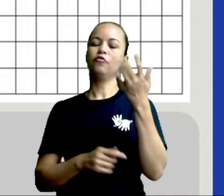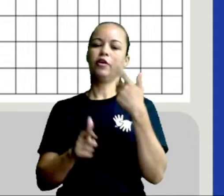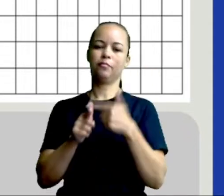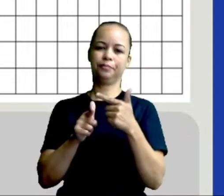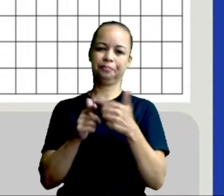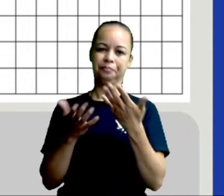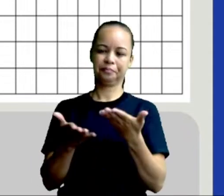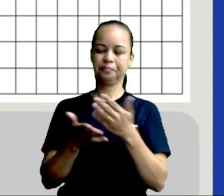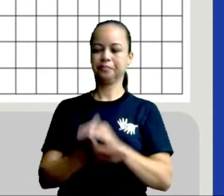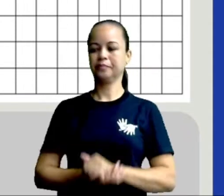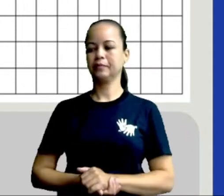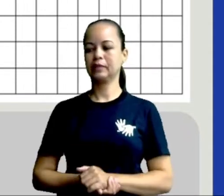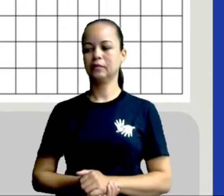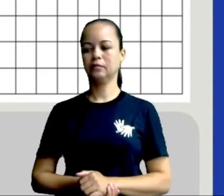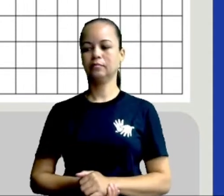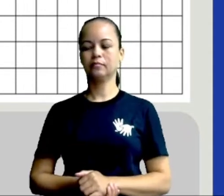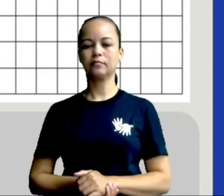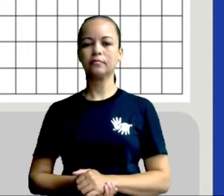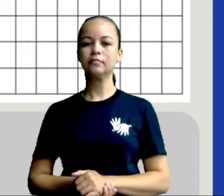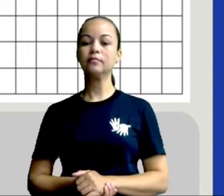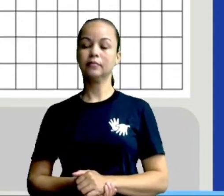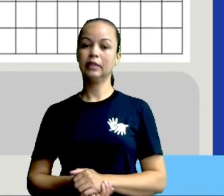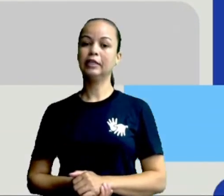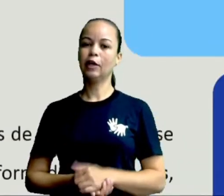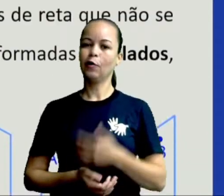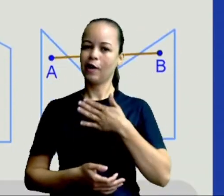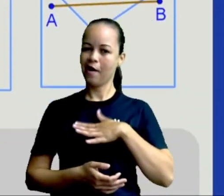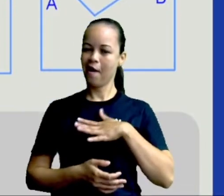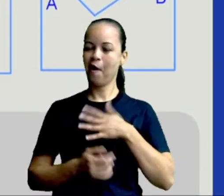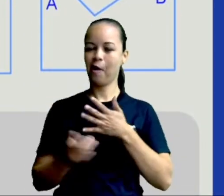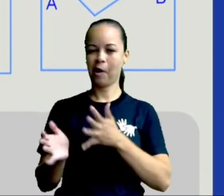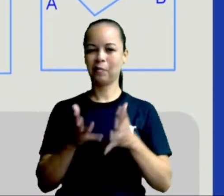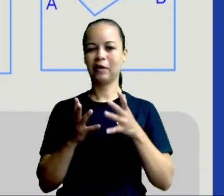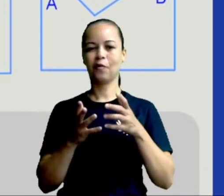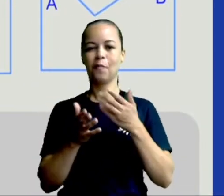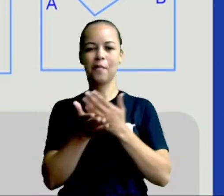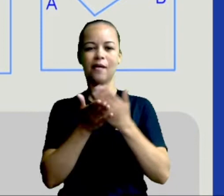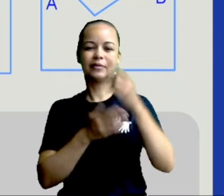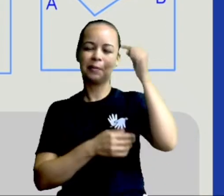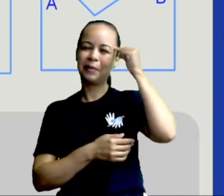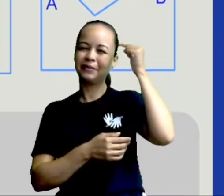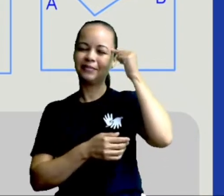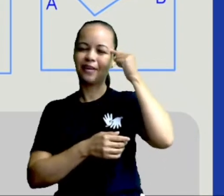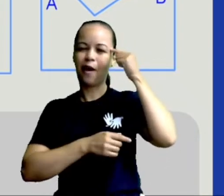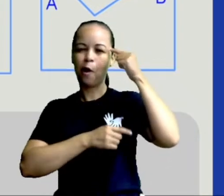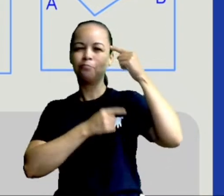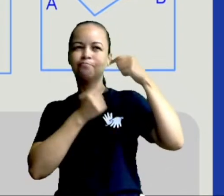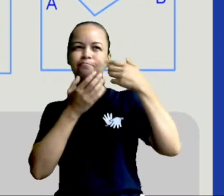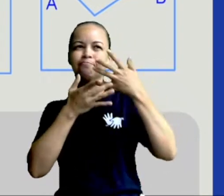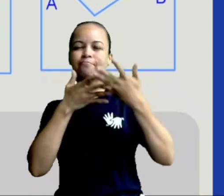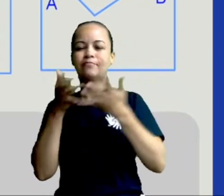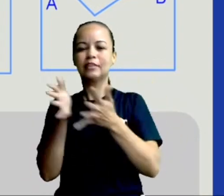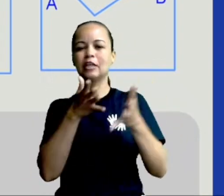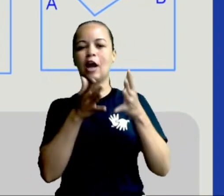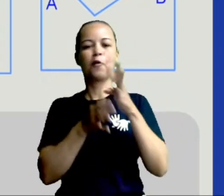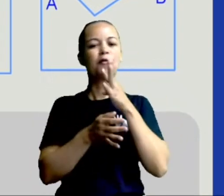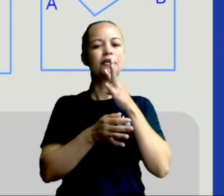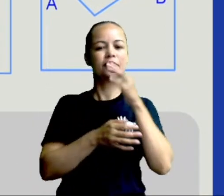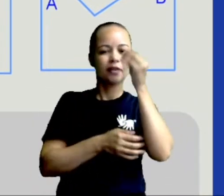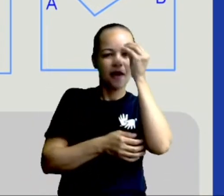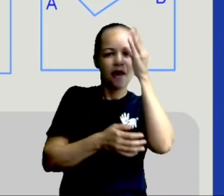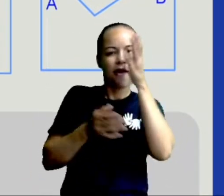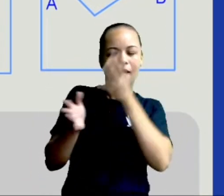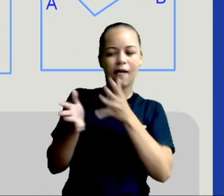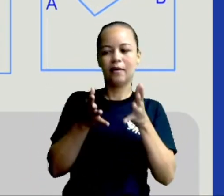aí, ok? Então, tranquilinho, começa a pensar aí, porque a gente vai começar a conhecer um pouco